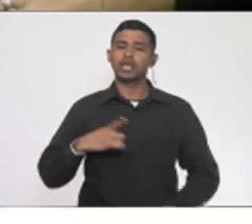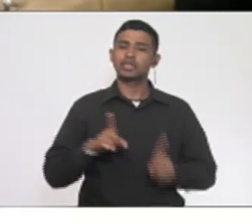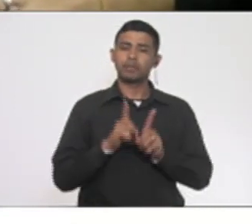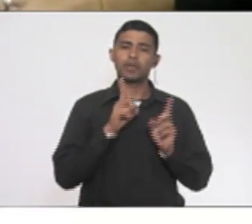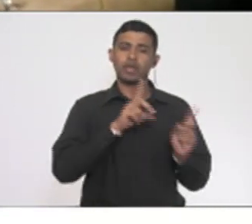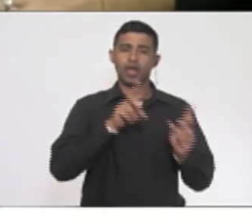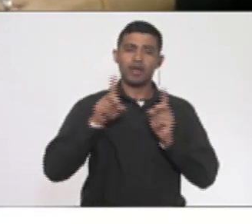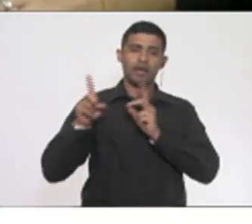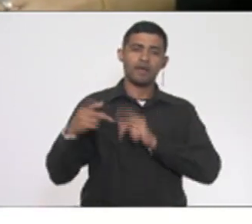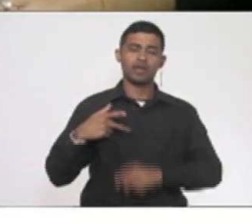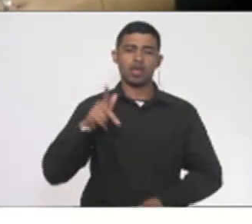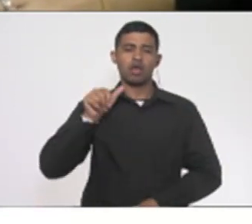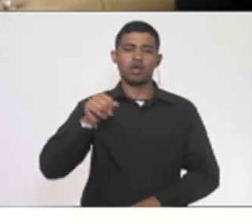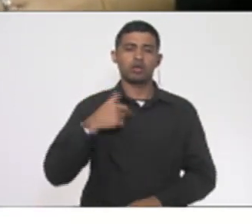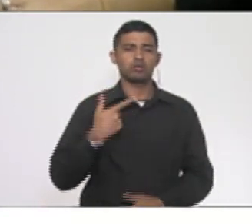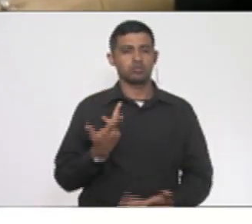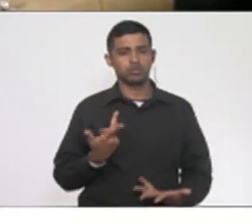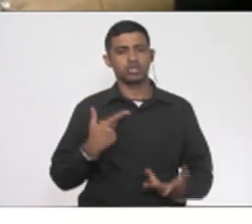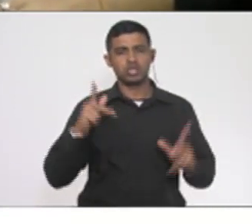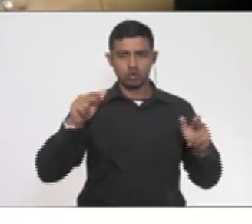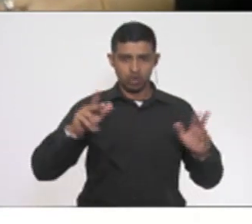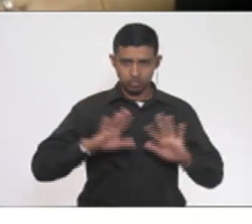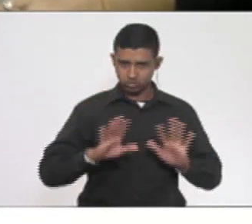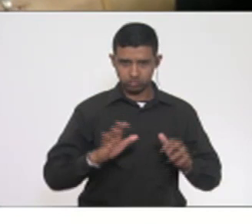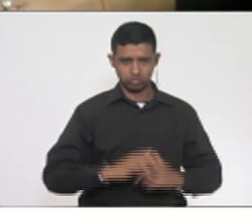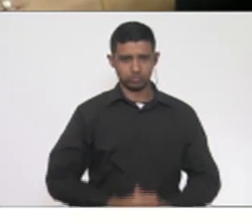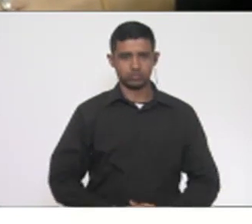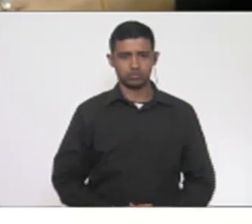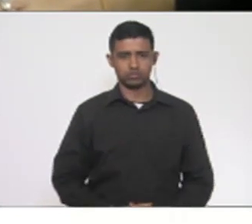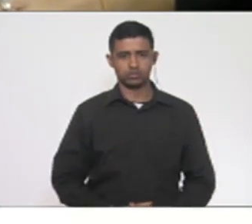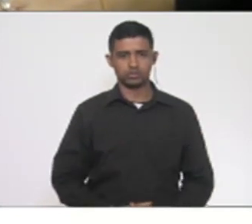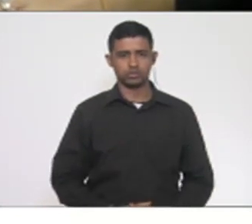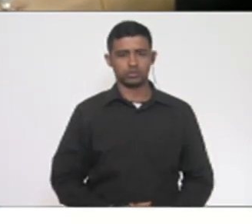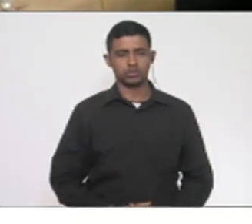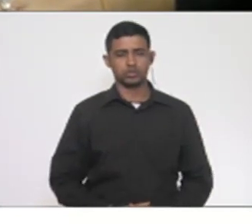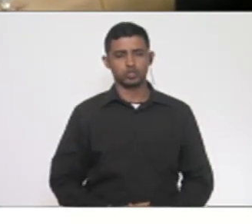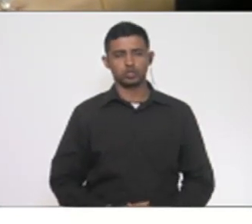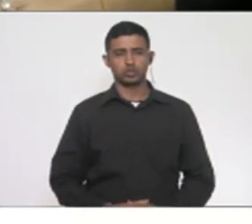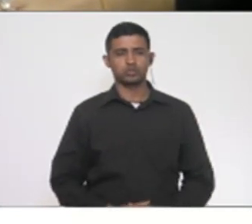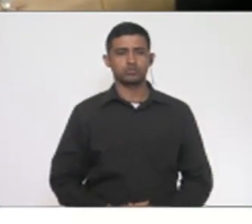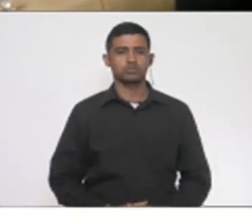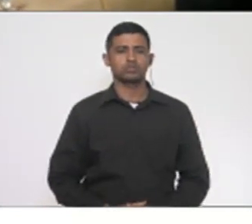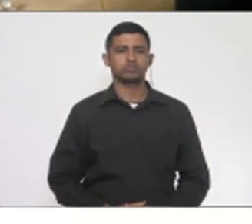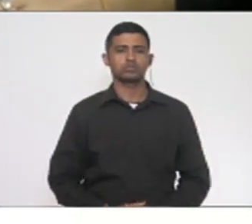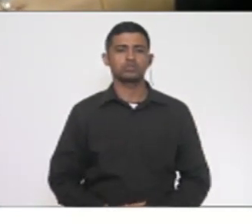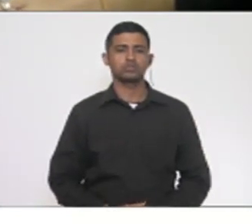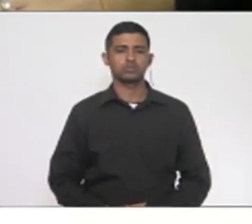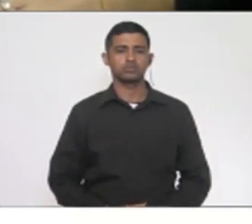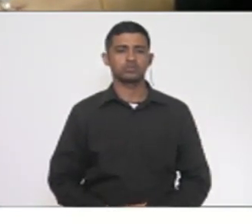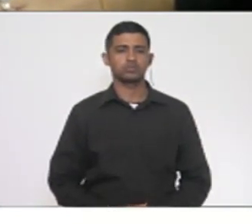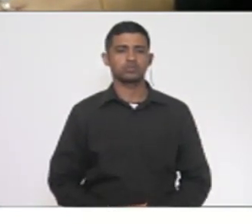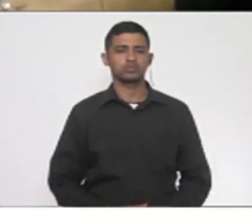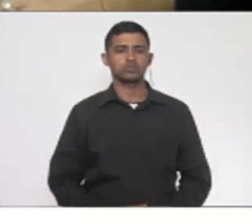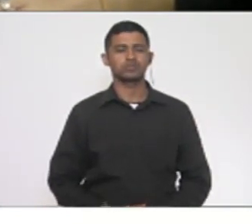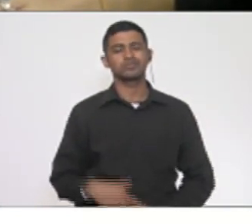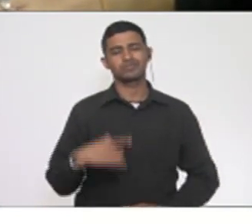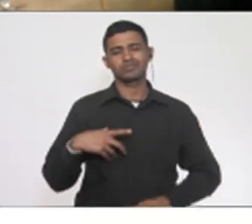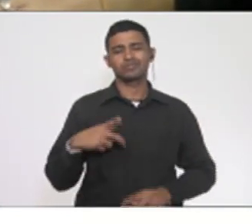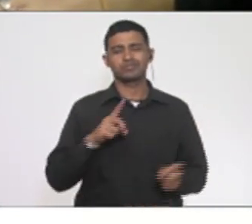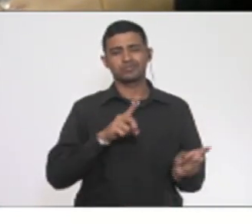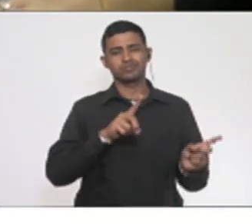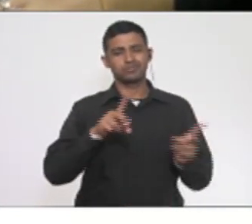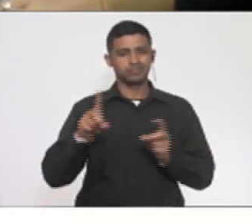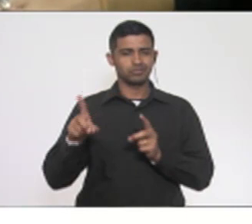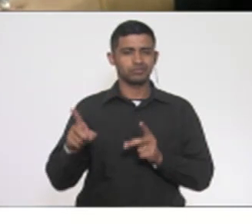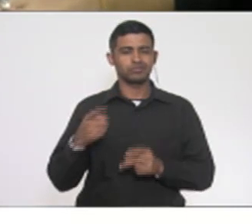gás natural nos pontos virtuais, evidentemente, não é o mesmo gás, é só uma ficção, né, contratual. A comercialização do gás natural nos